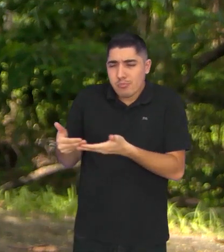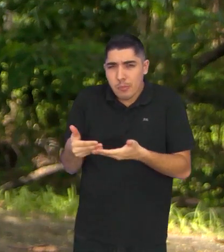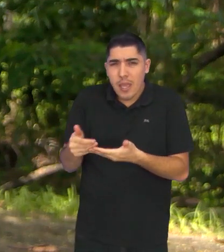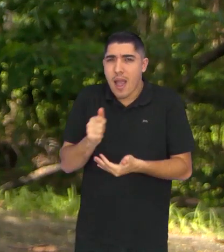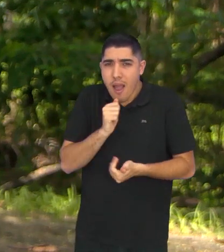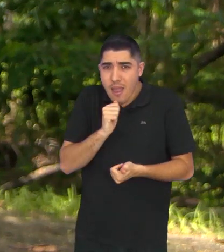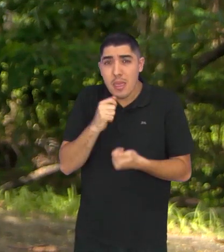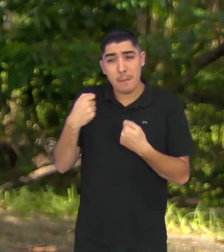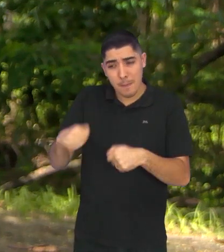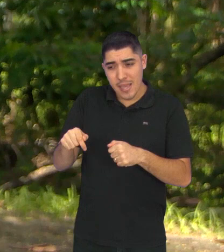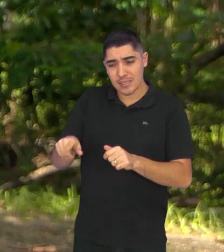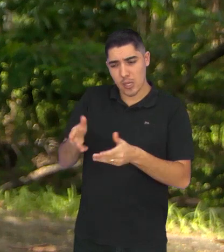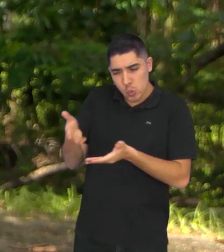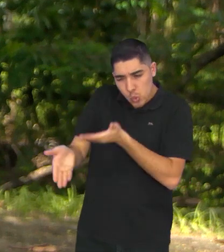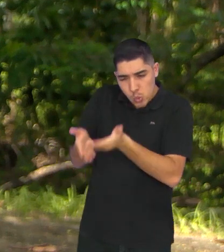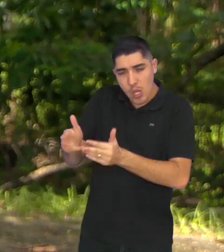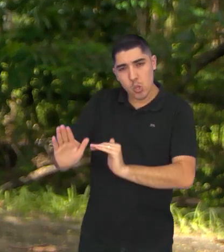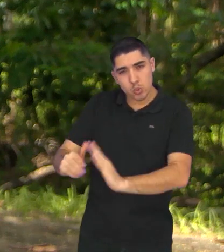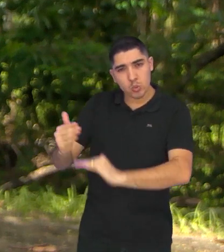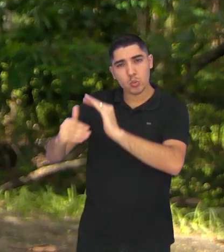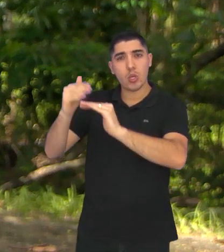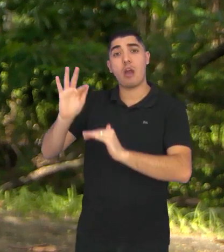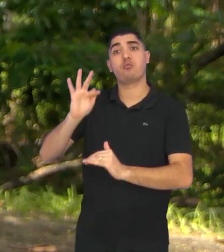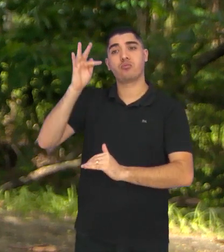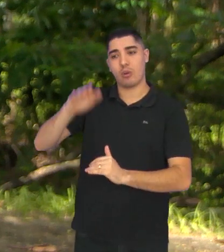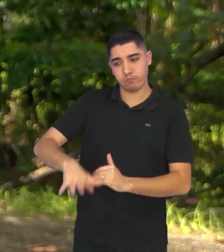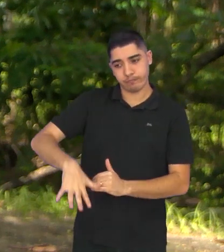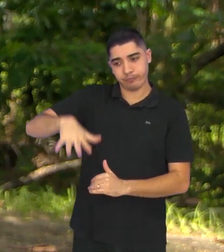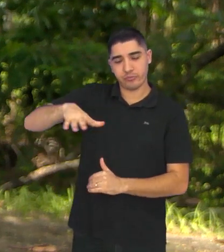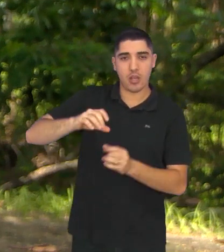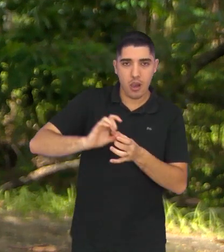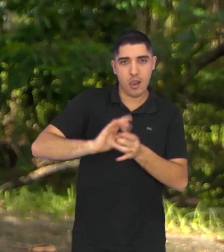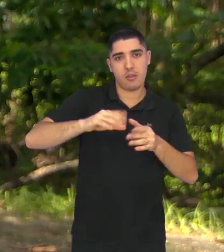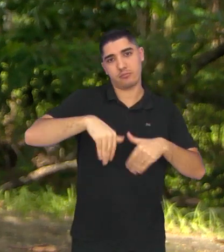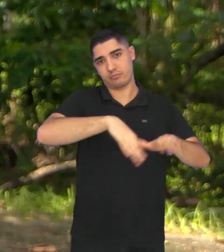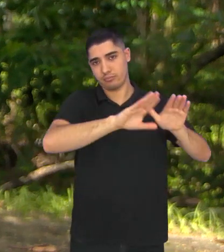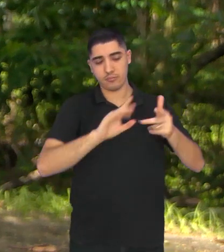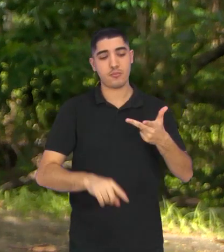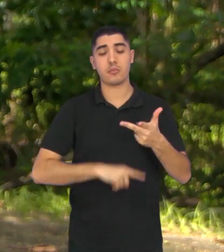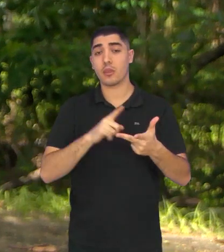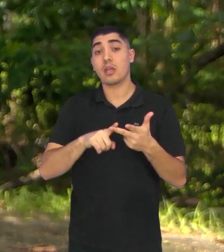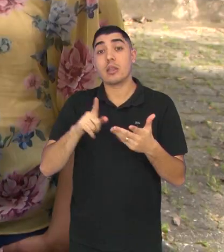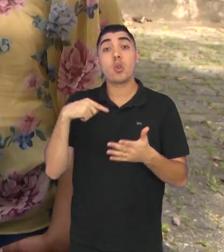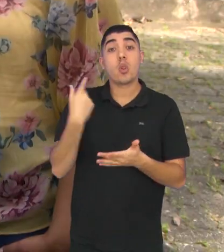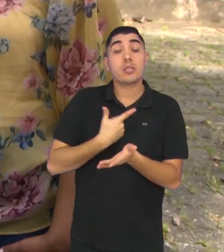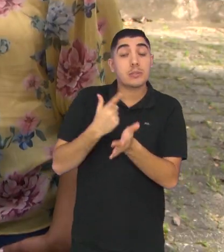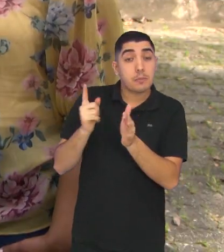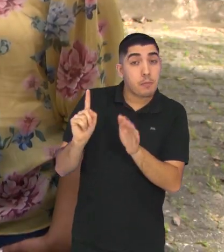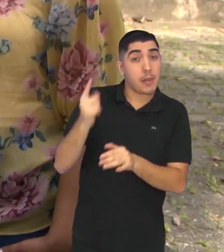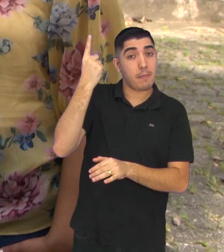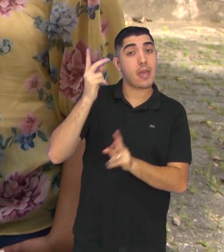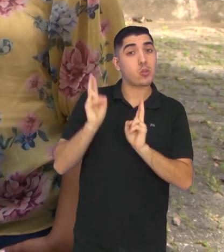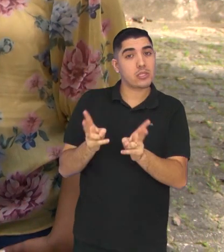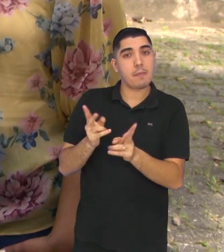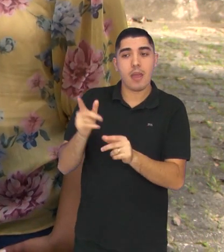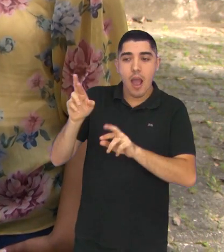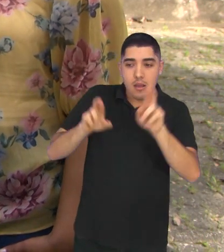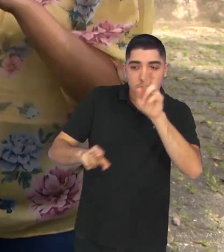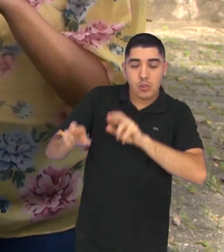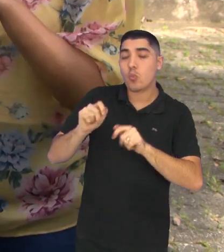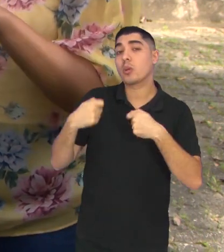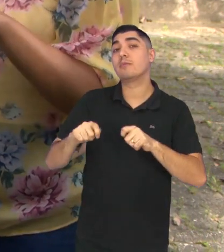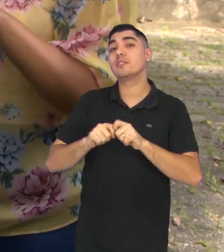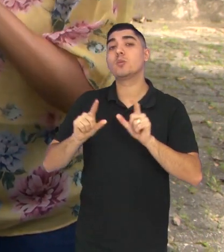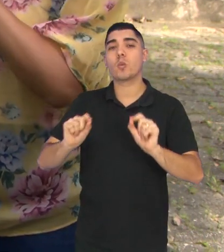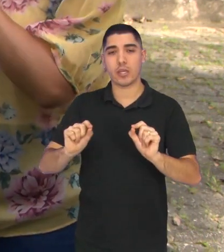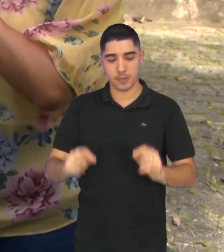precisa do acompanhamento de desenvolvimento até soltura. Então, primeiro a gente vai analisar qual é a necessidade de cada indivíduo.